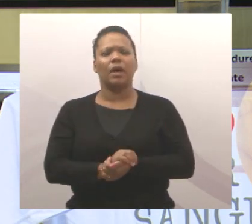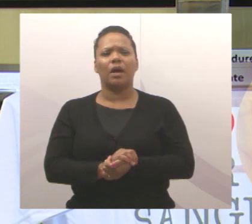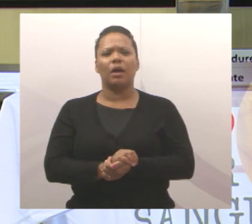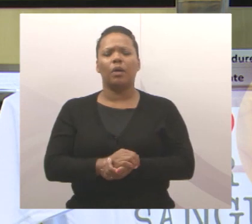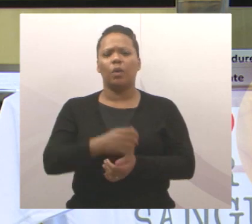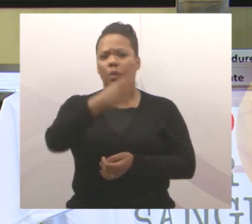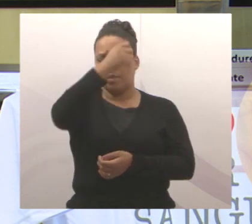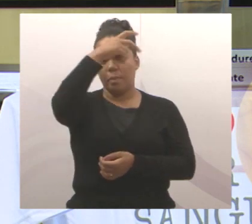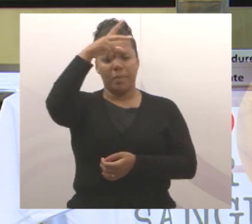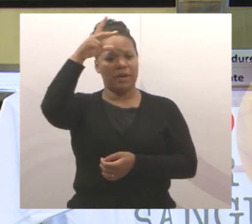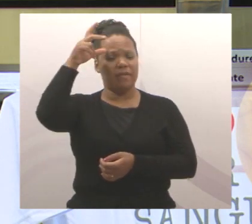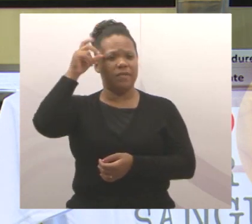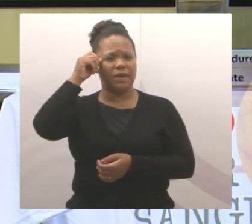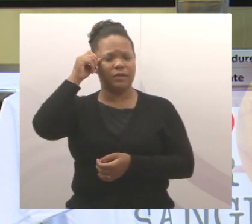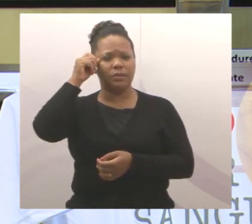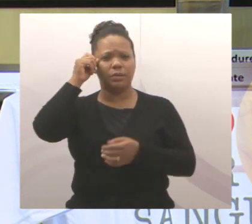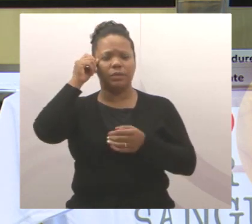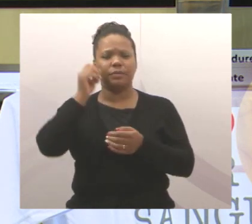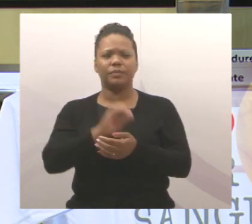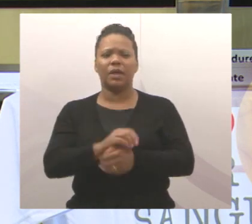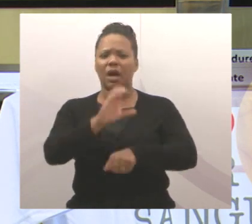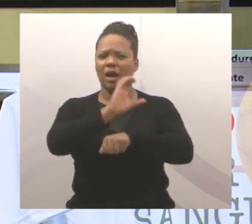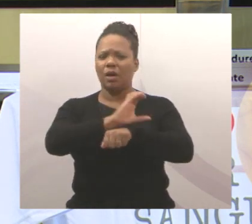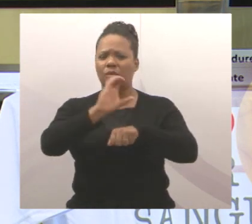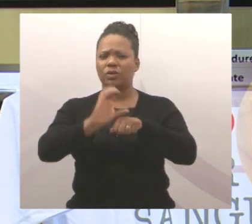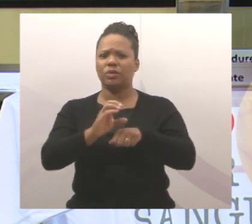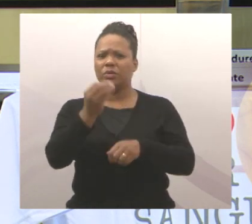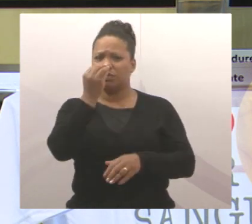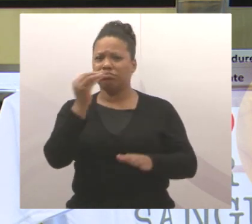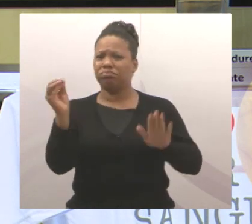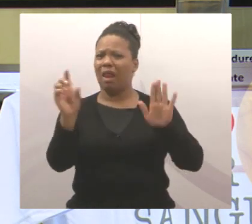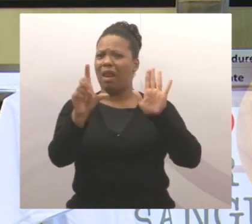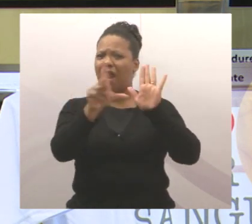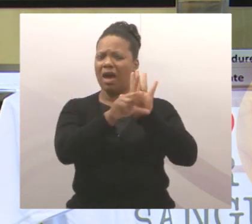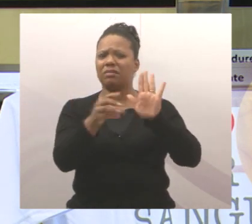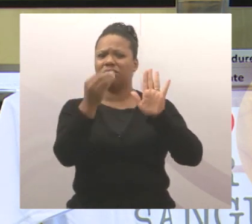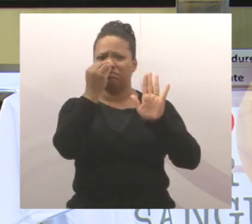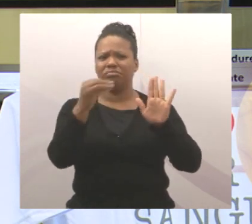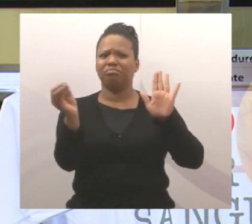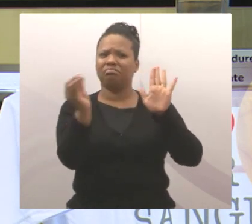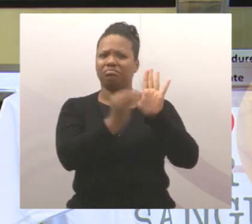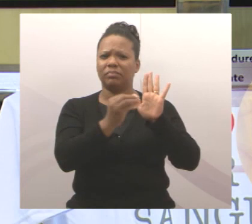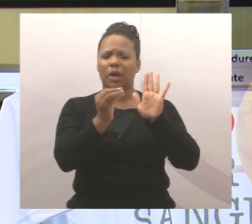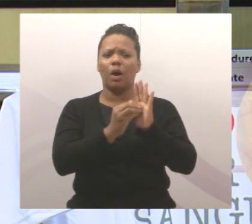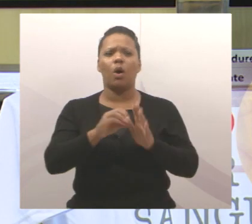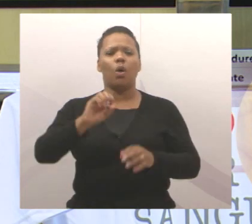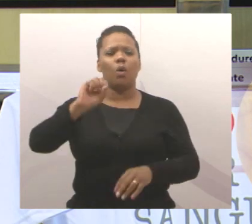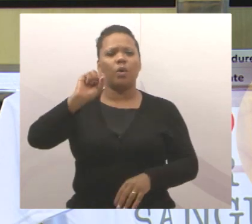ofende a Constituição Federal, artigo 37, caput, Lei Federal